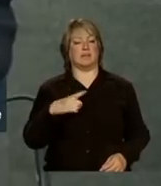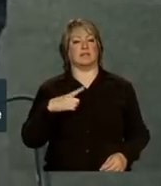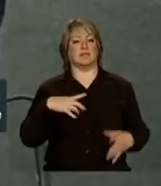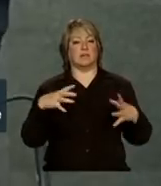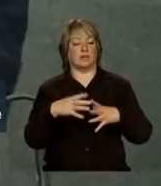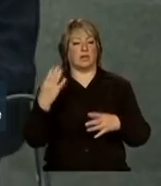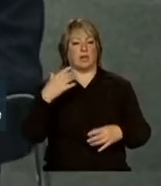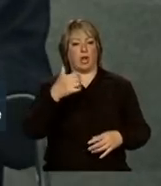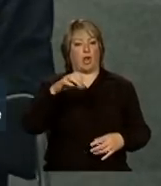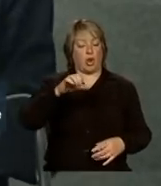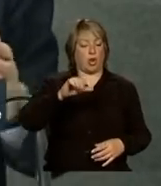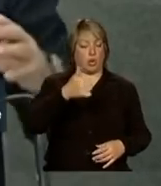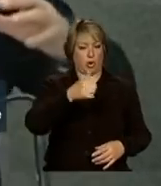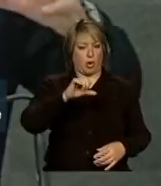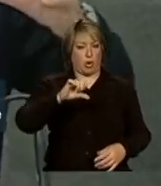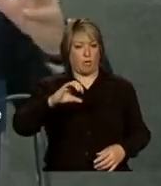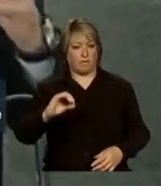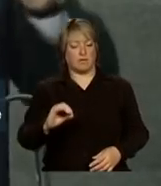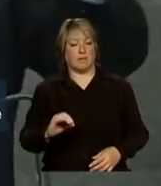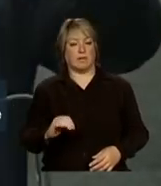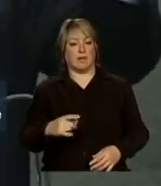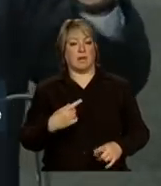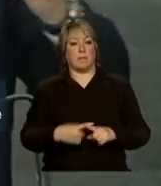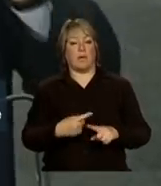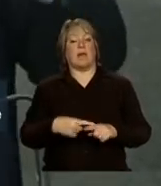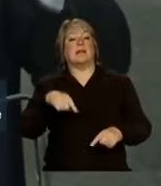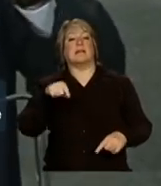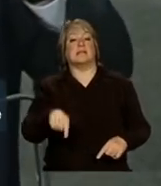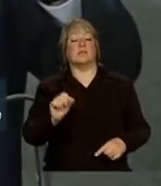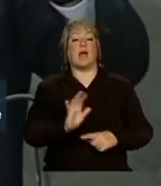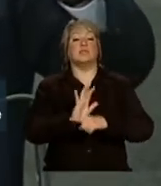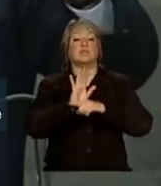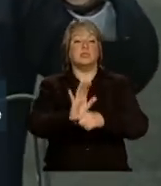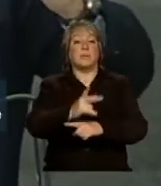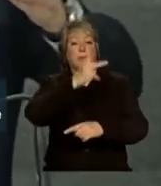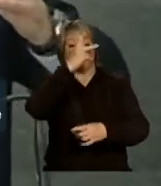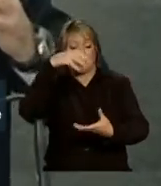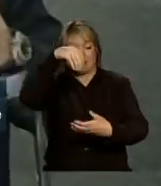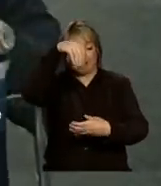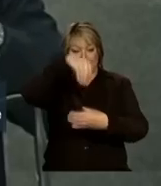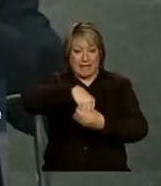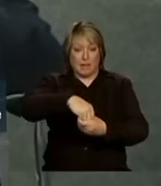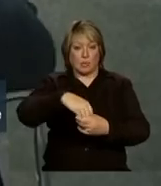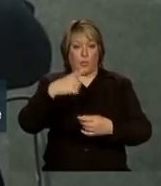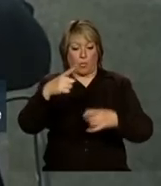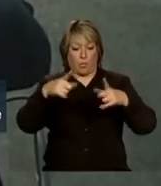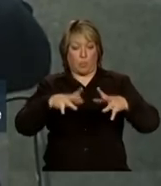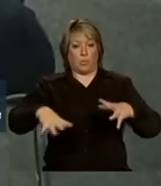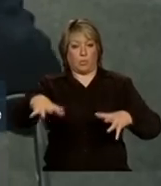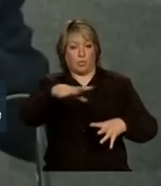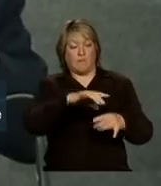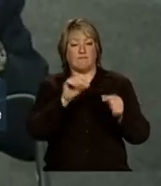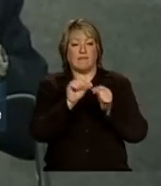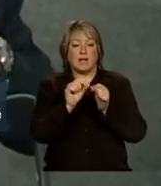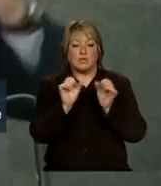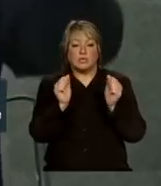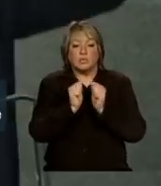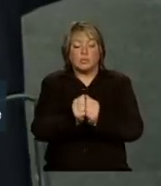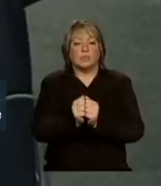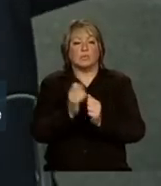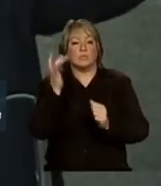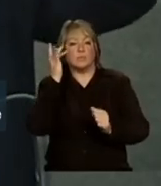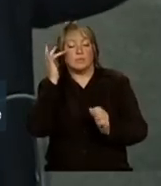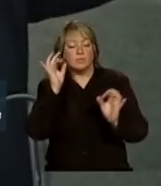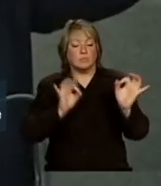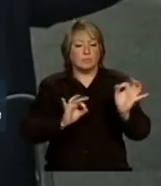ferramenta fantástica porque possibilita as pessoas dentro de uma organização construir juntos o mapa estratégico né para